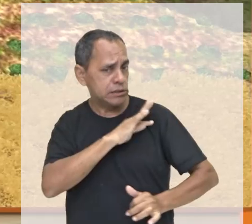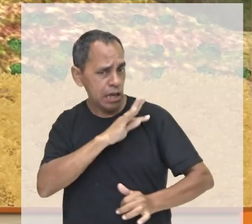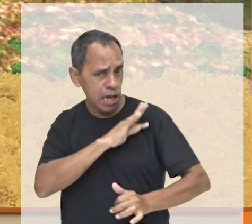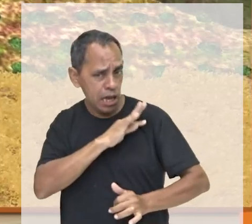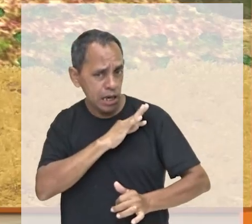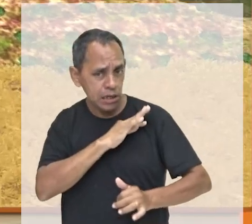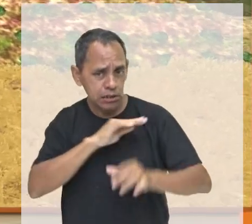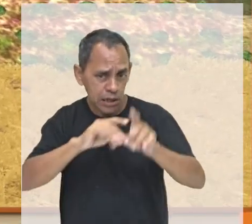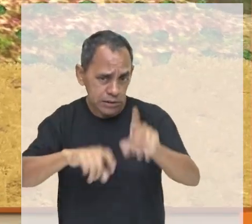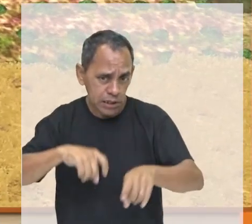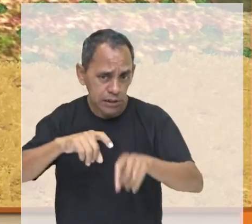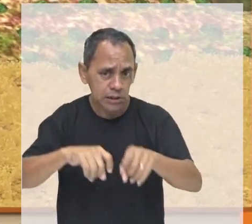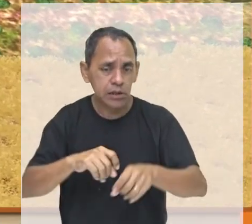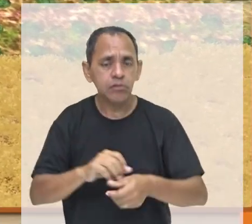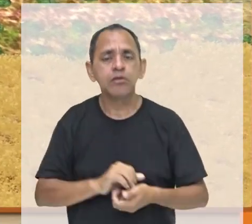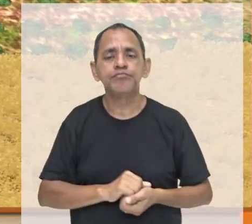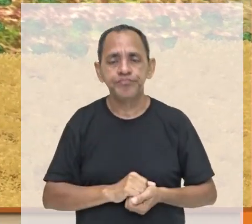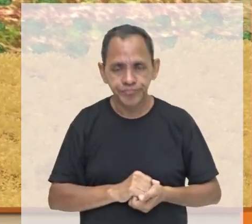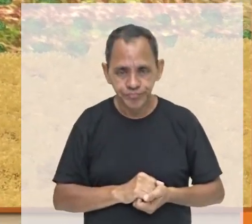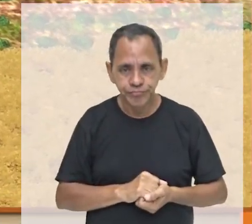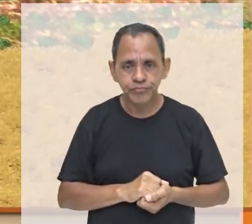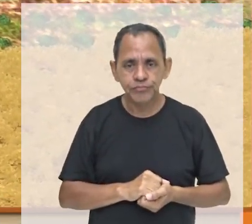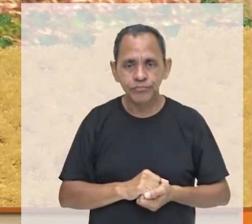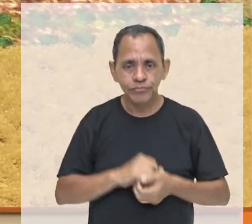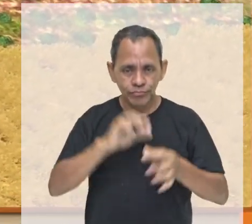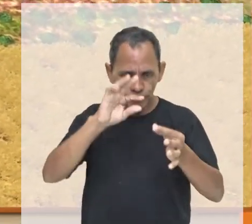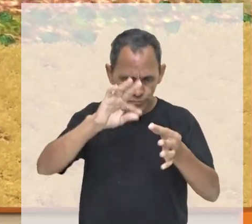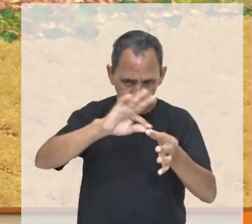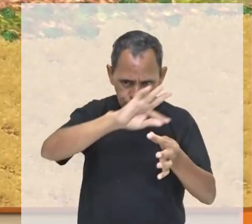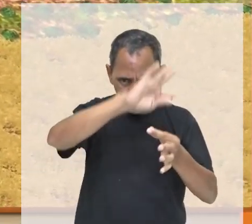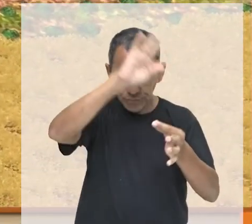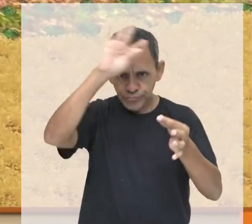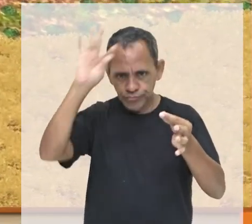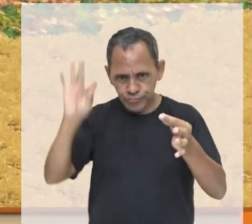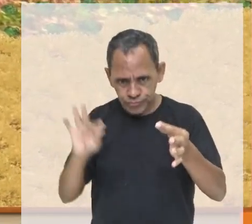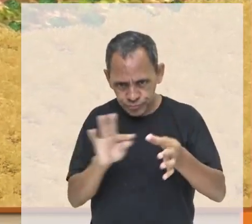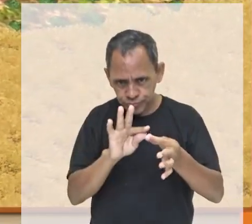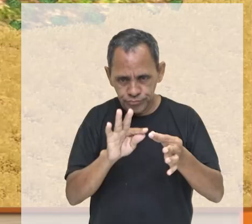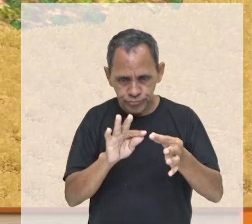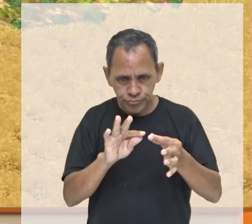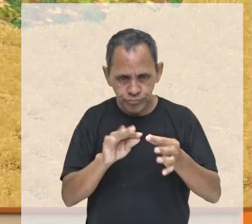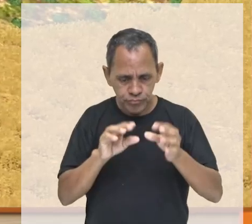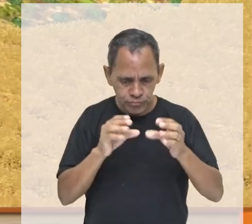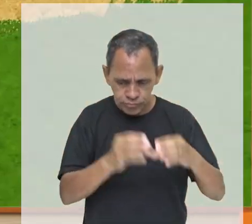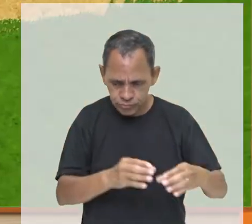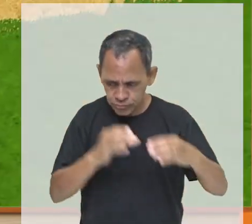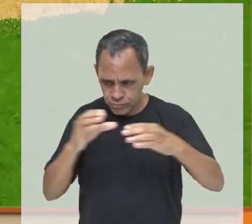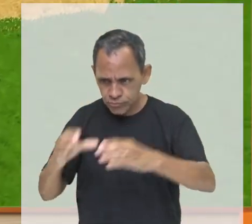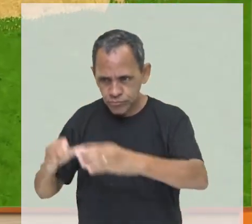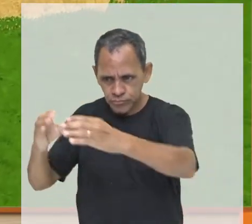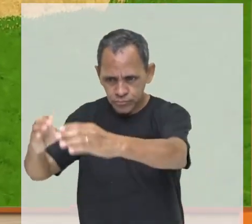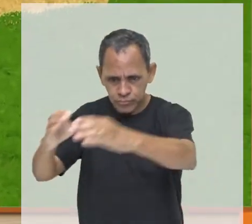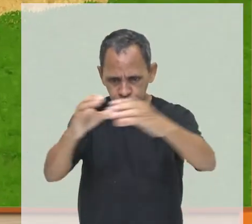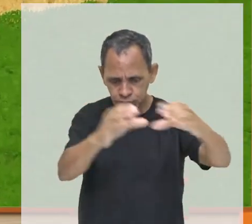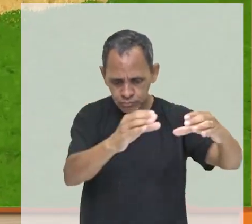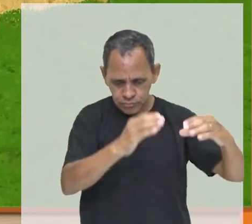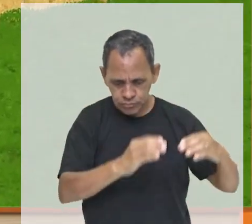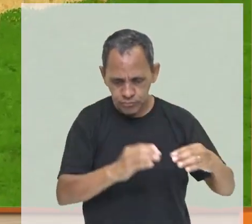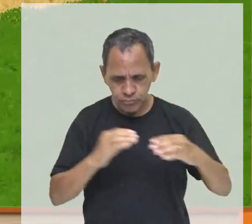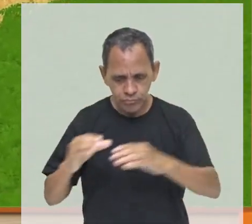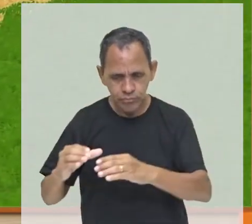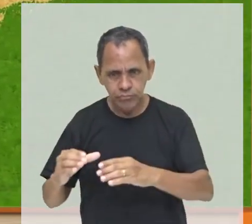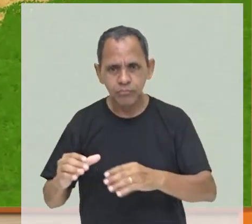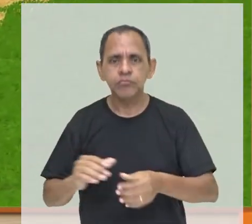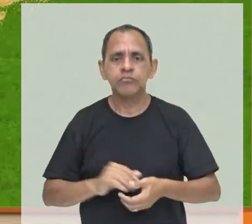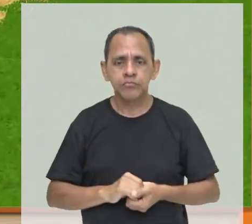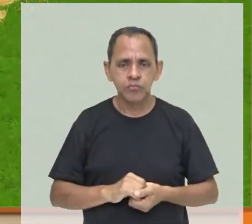uma delas vai ser aí essa rotação de cultura que acaba ajudando, né, facilitando